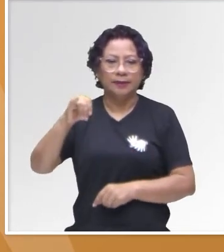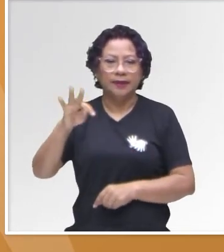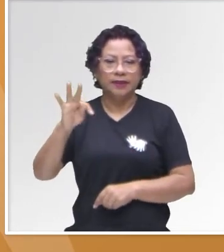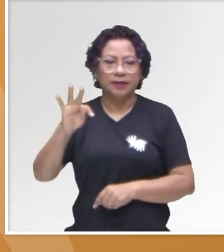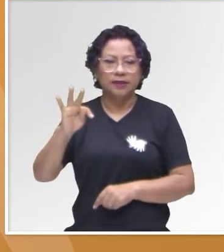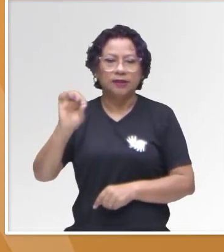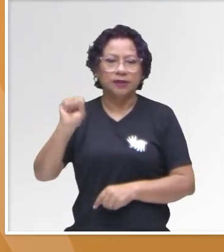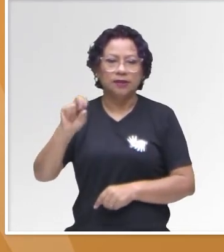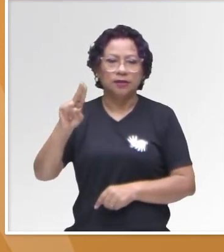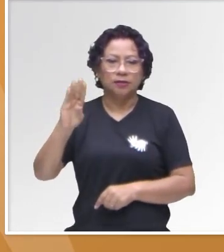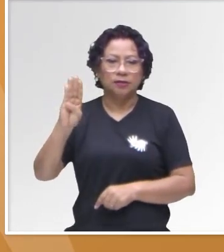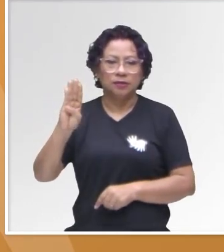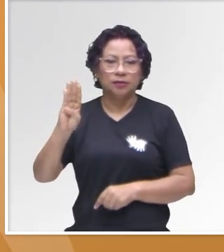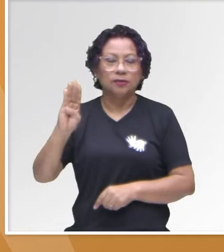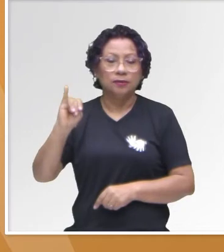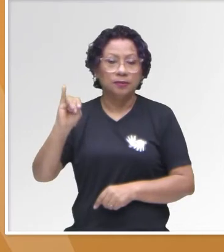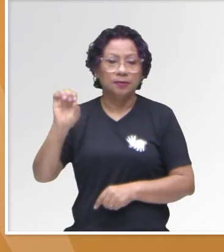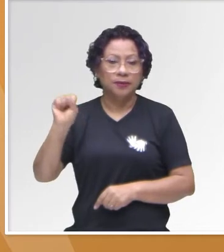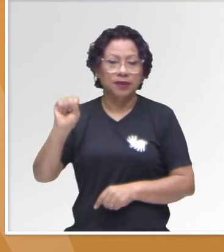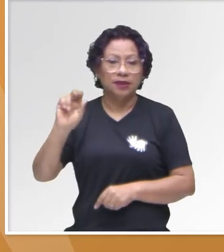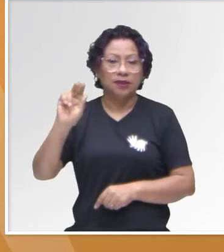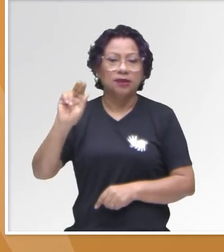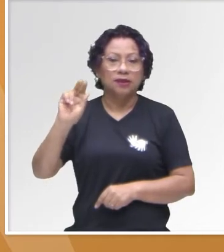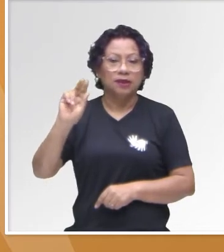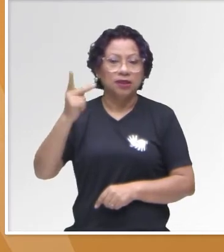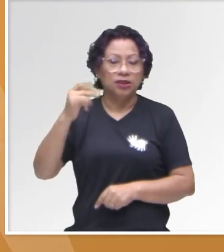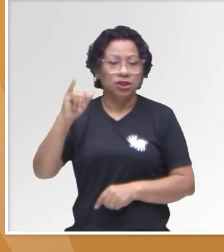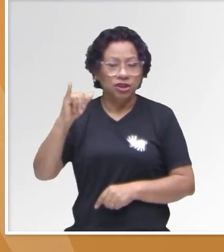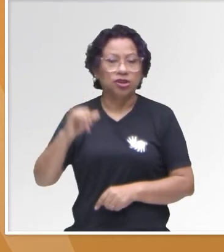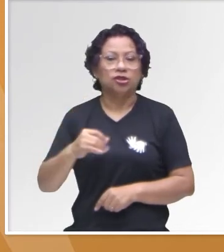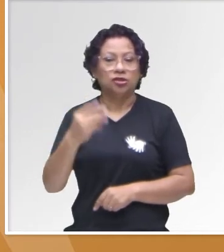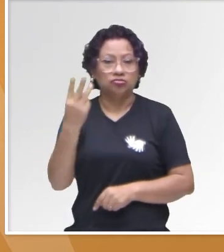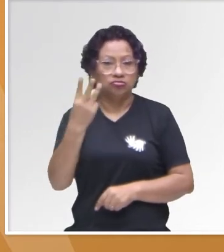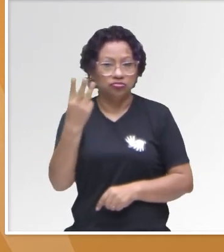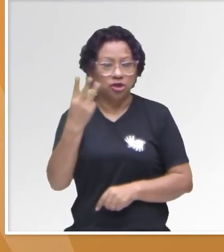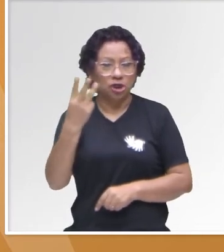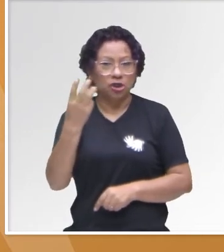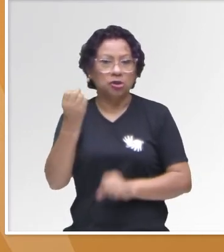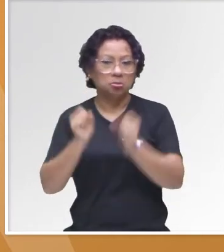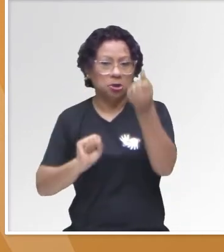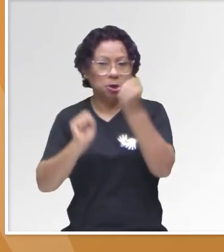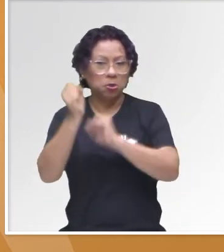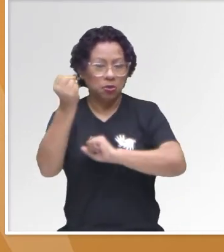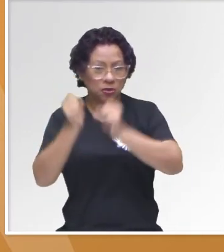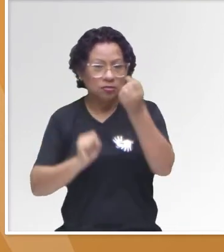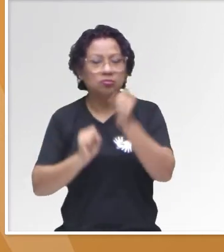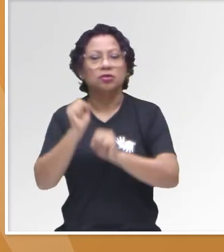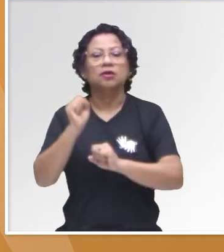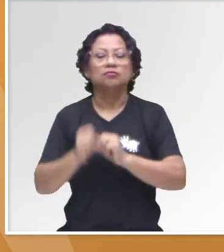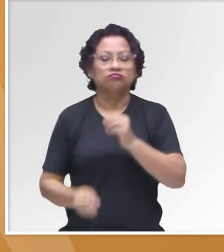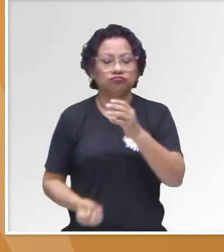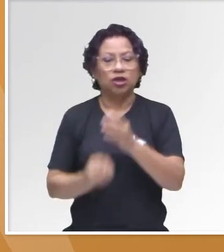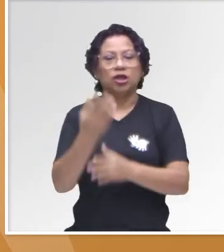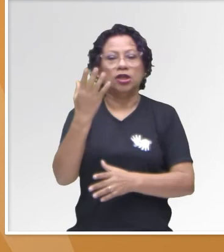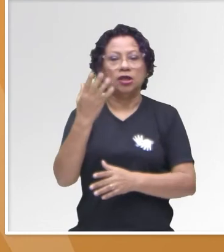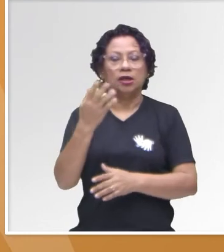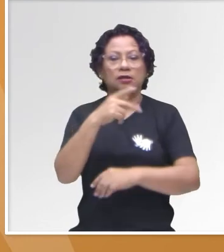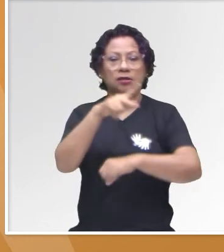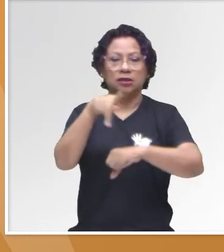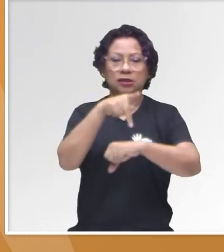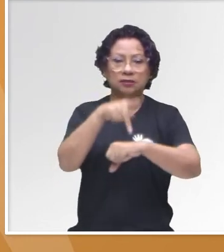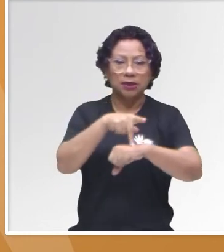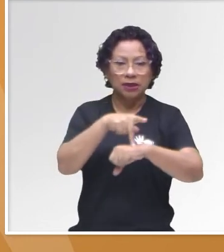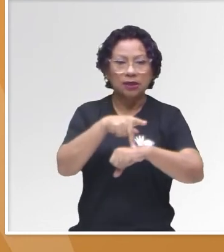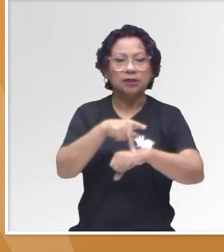países possuem isso em comum. Se esse setor industrial ele está crescendo, então aquele país ele já pode